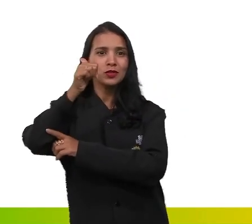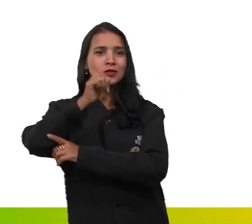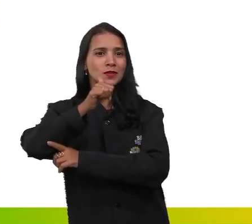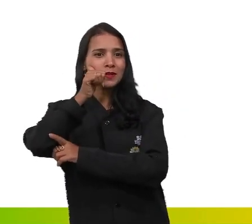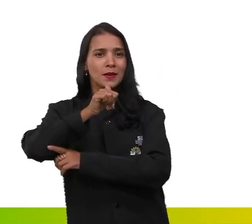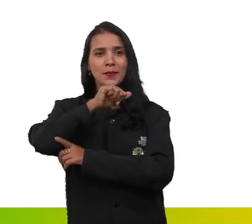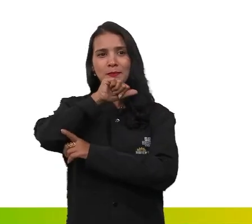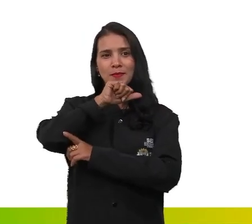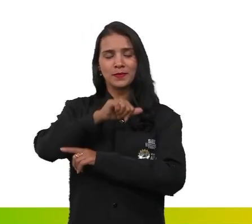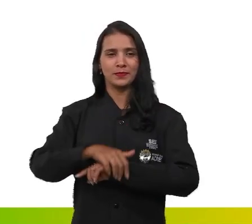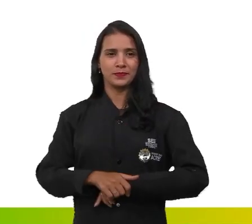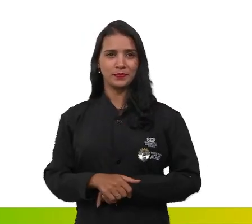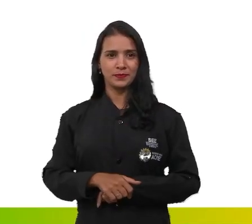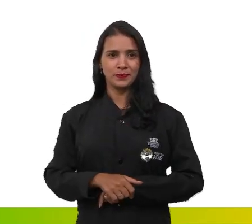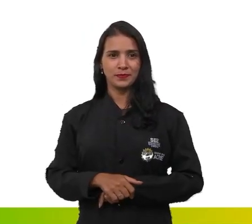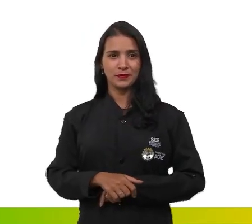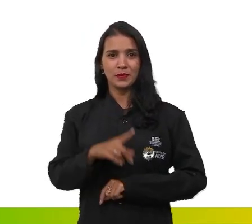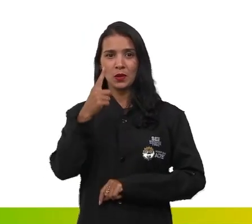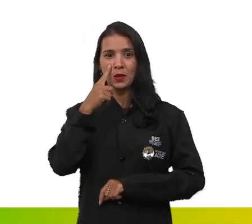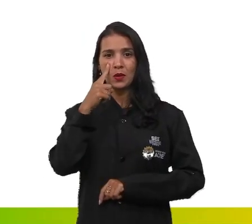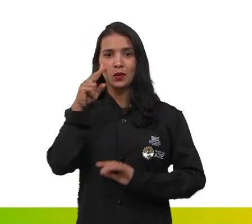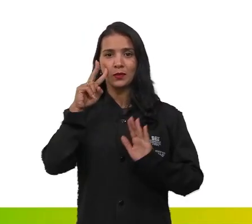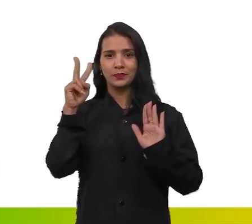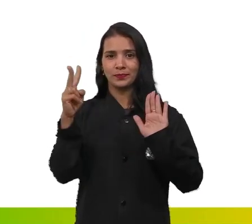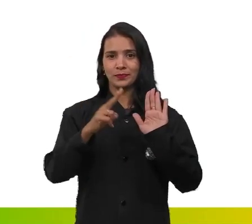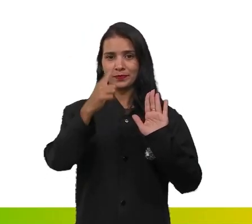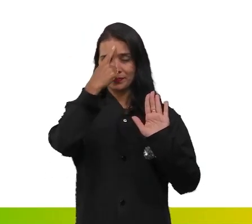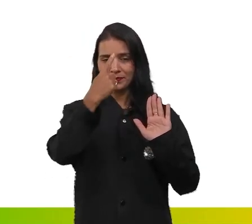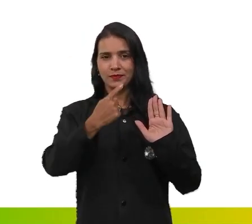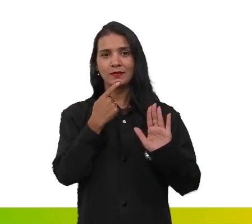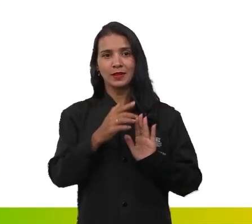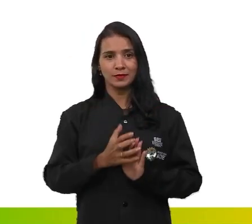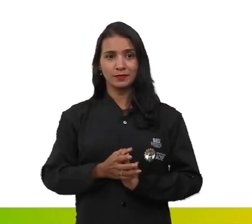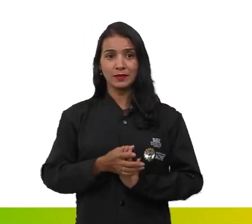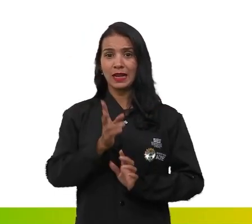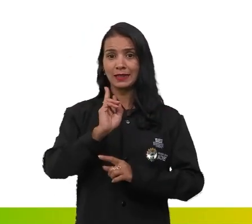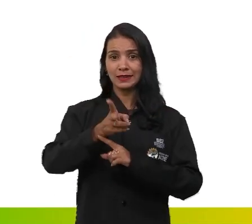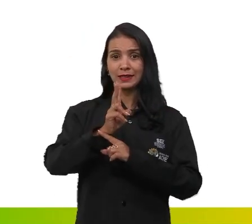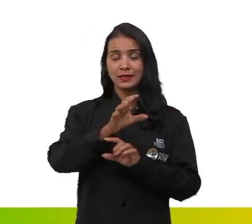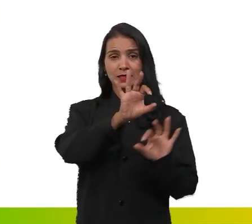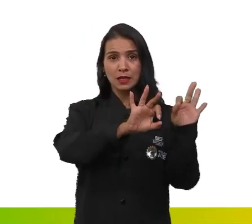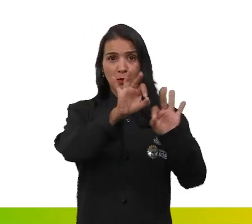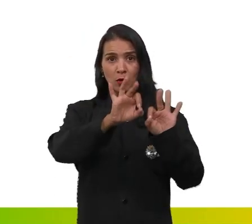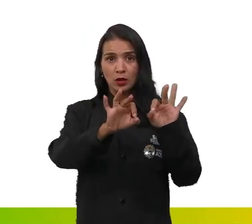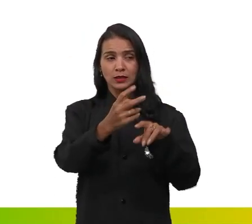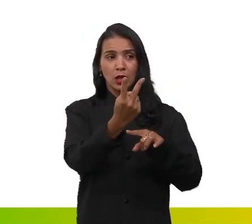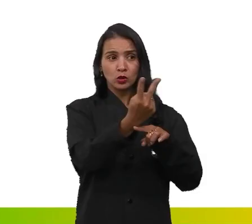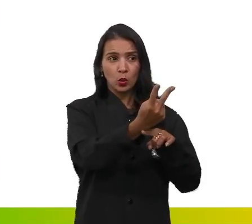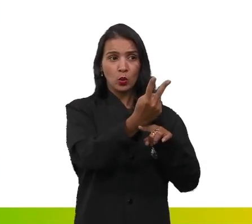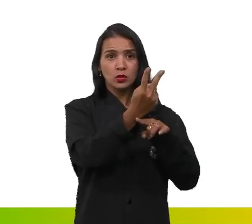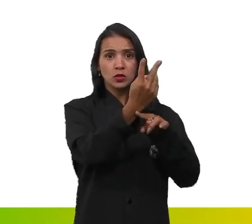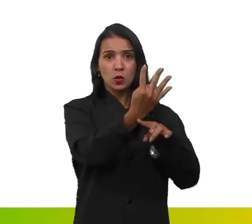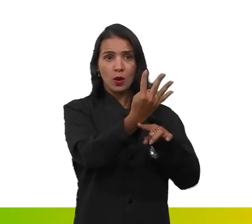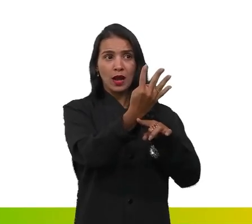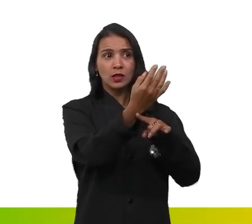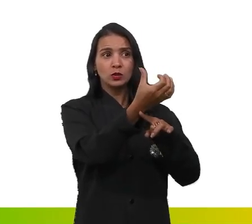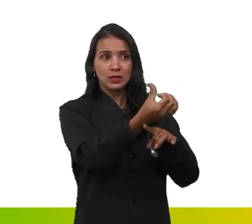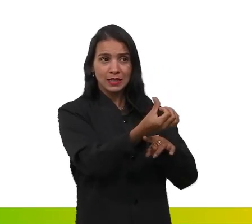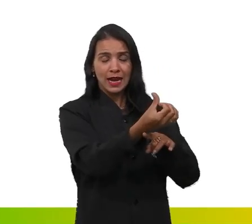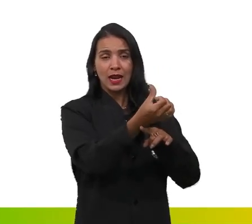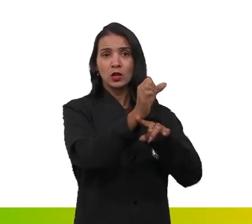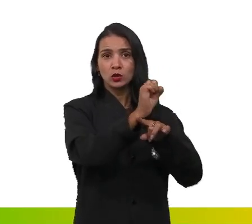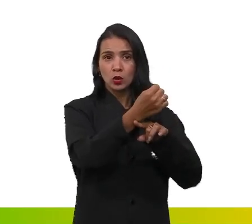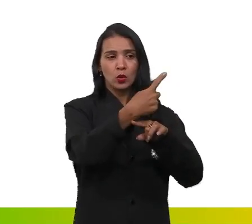imagem, pessoal. Esses cromossomos, eles vão se organizar em pares, certo? Esses aqui, ó,